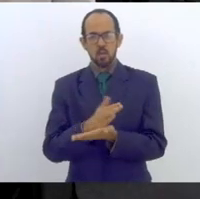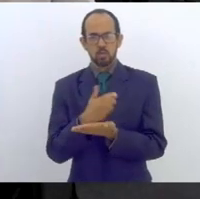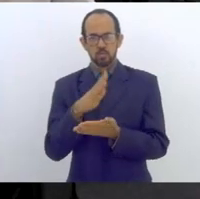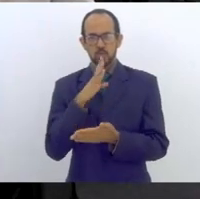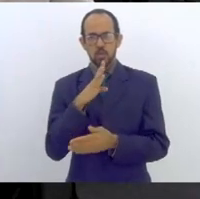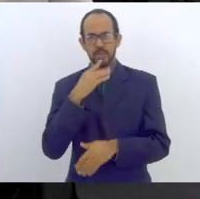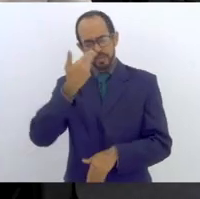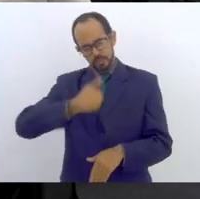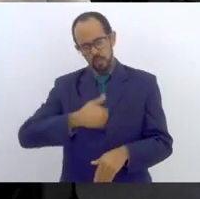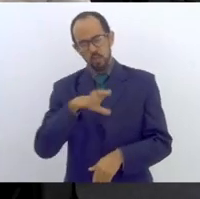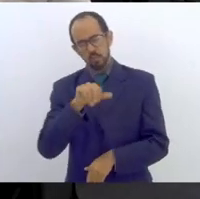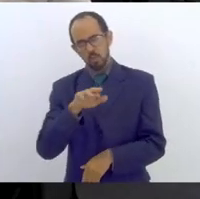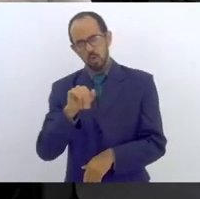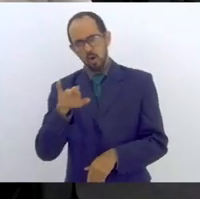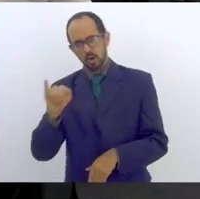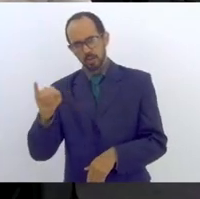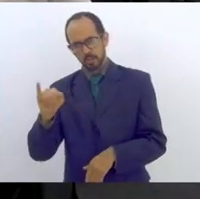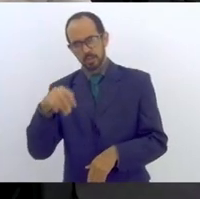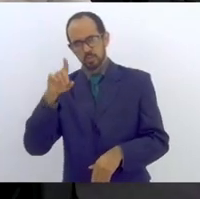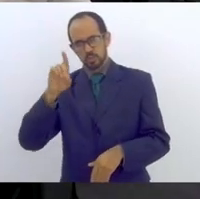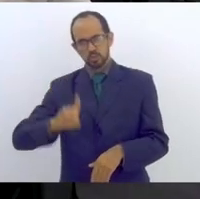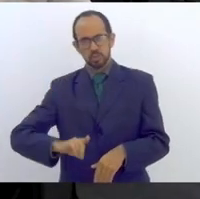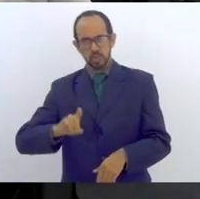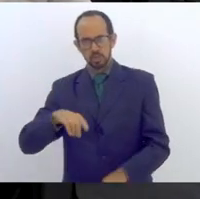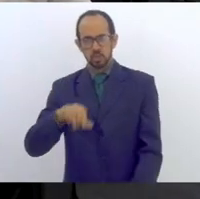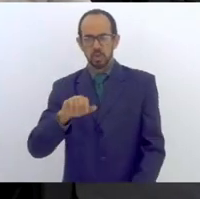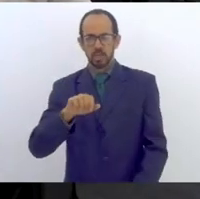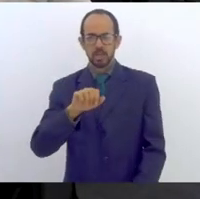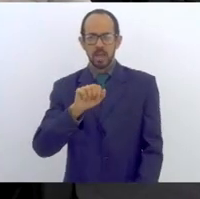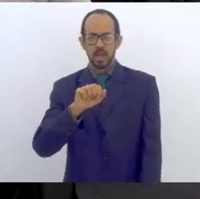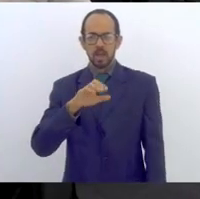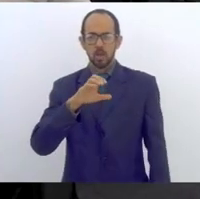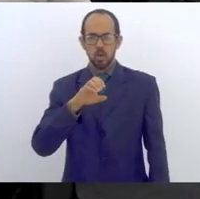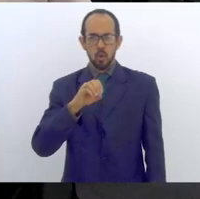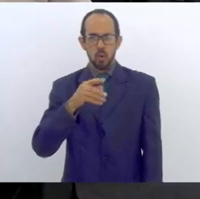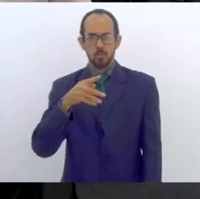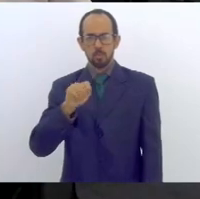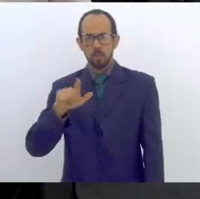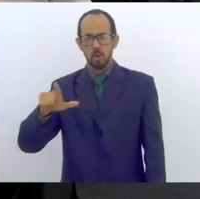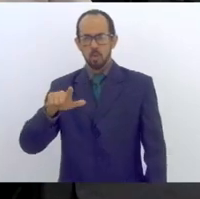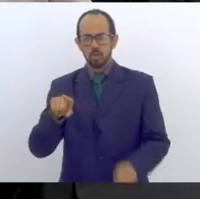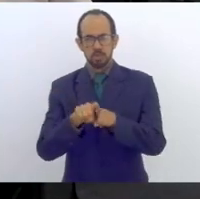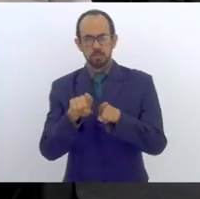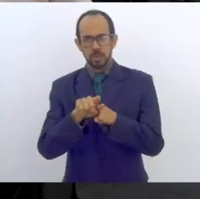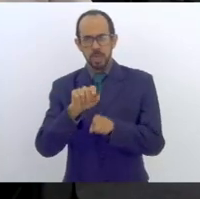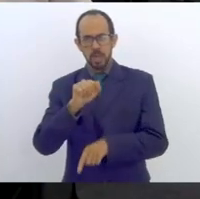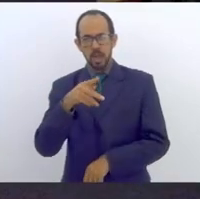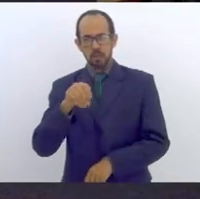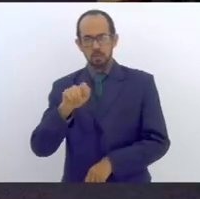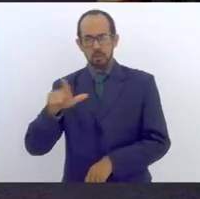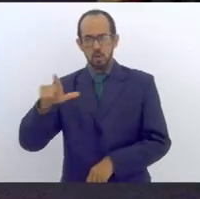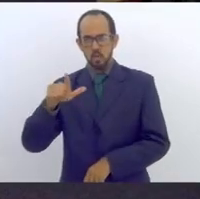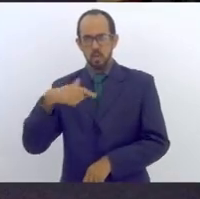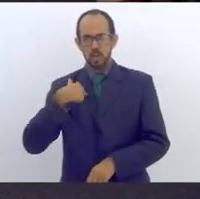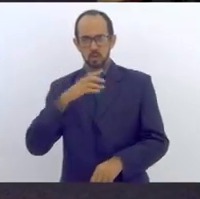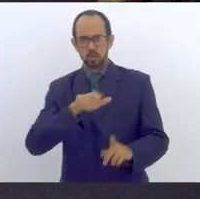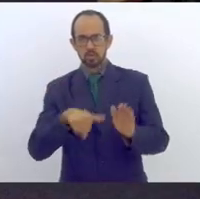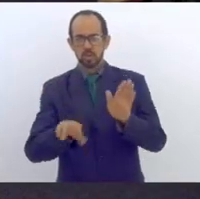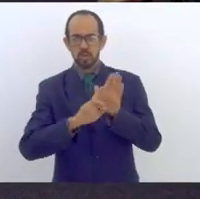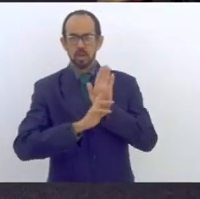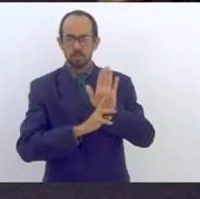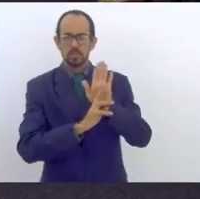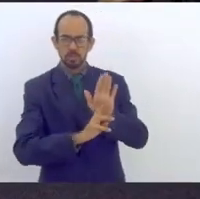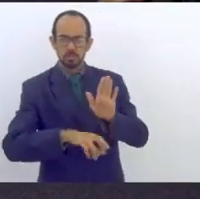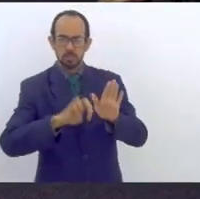eu sou diretora da colpool e da Apple não ia falar nada porque tô representada aqui pelo Márcio Garcia pela minha